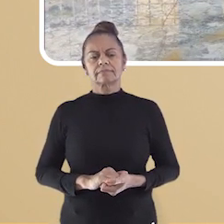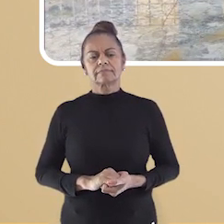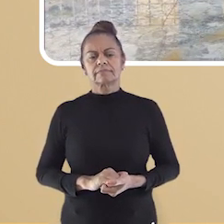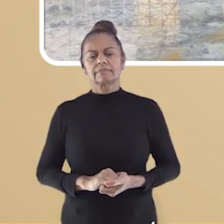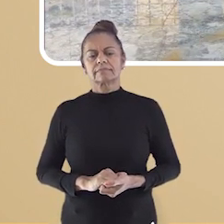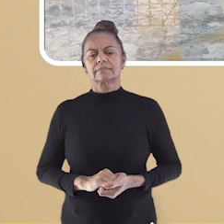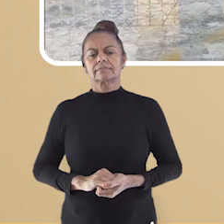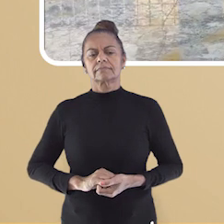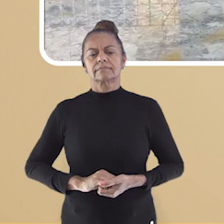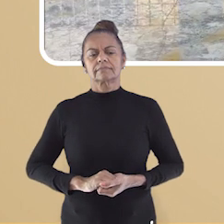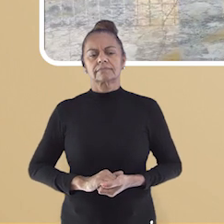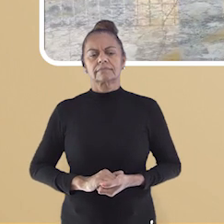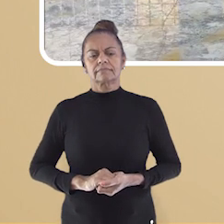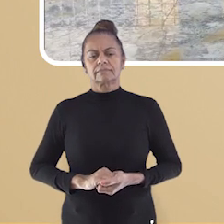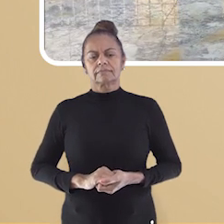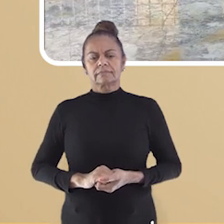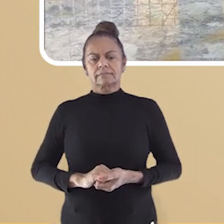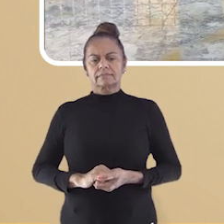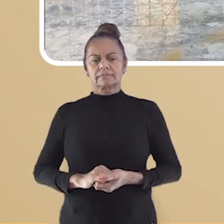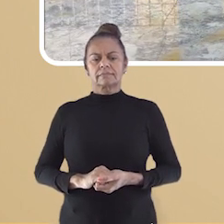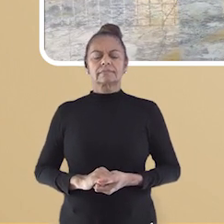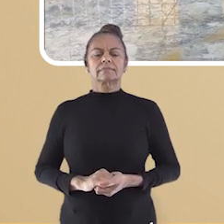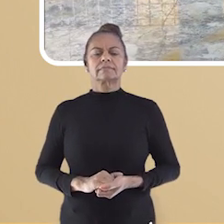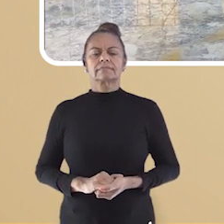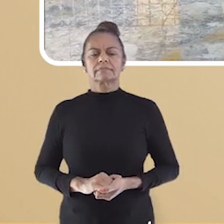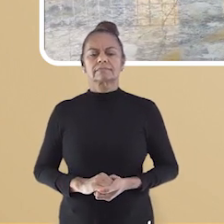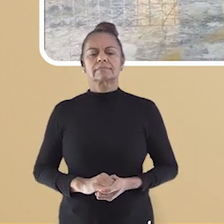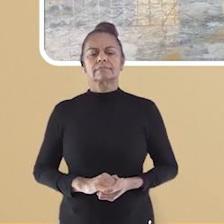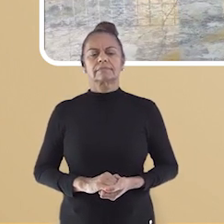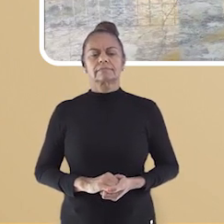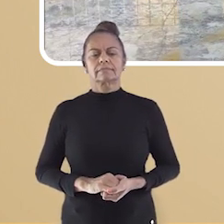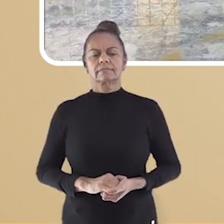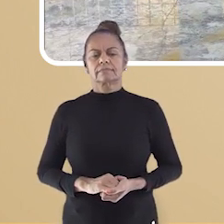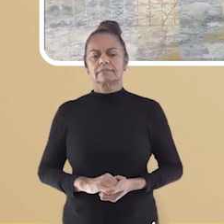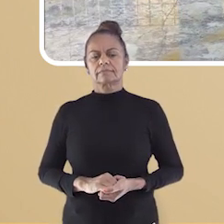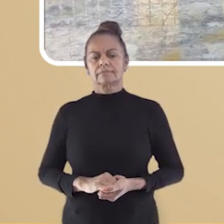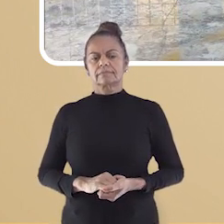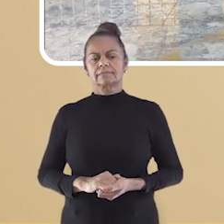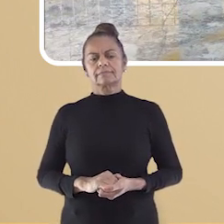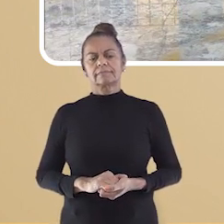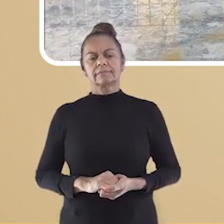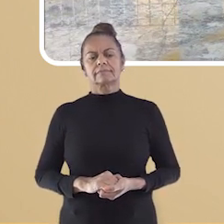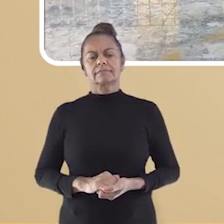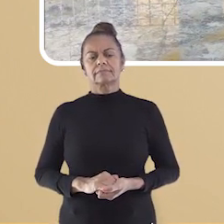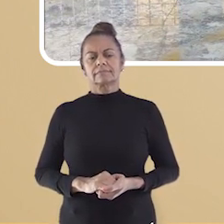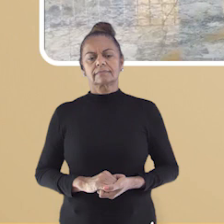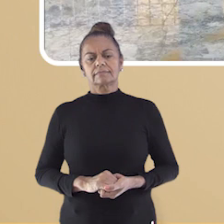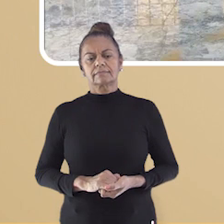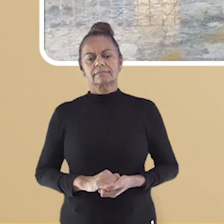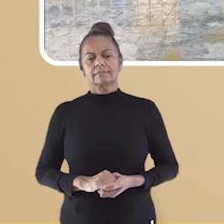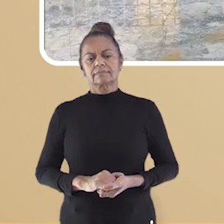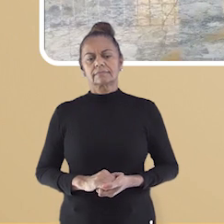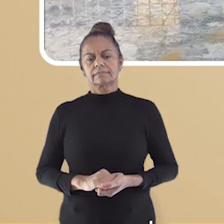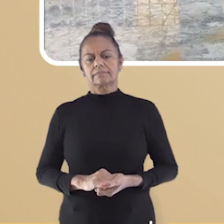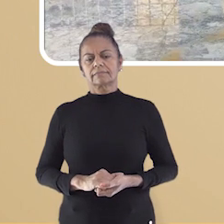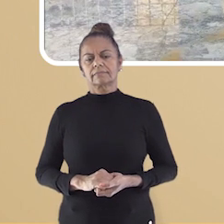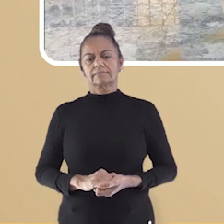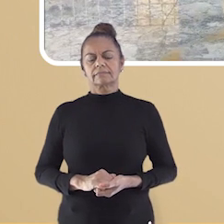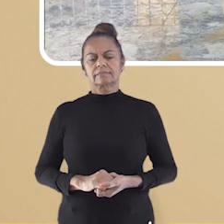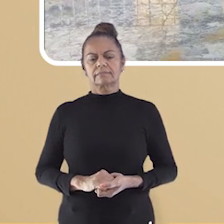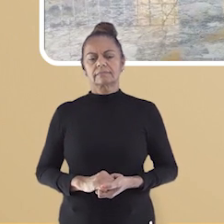Passo em toda a forma o óleo para não agarrar a brevidade depois de pronta.